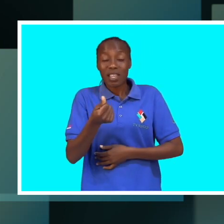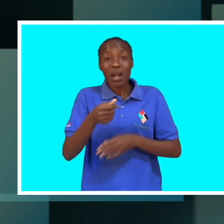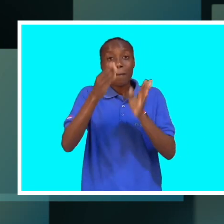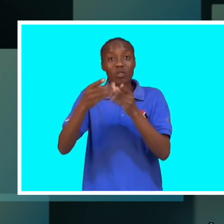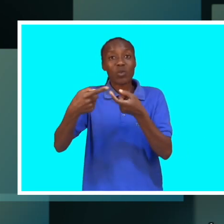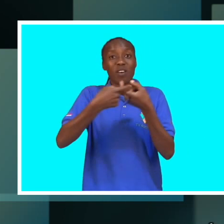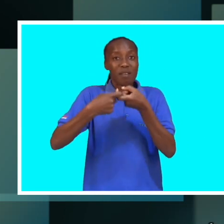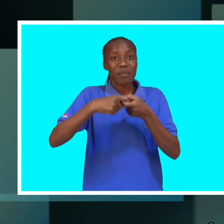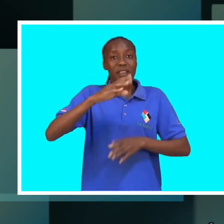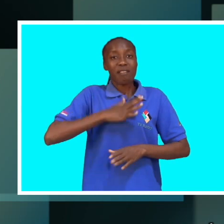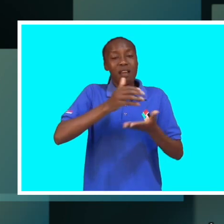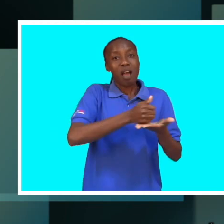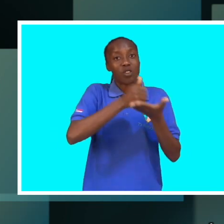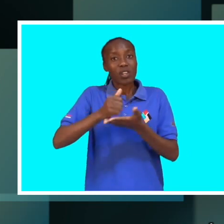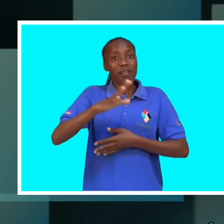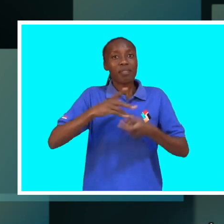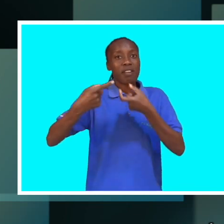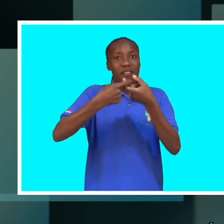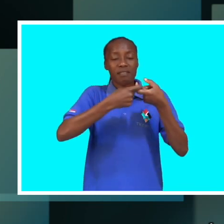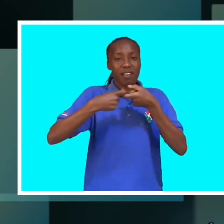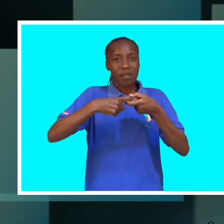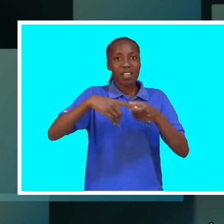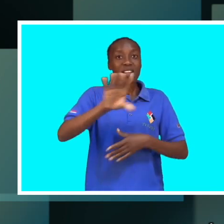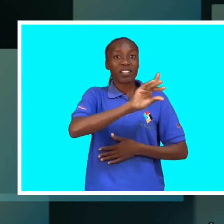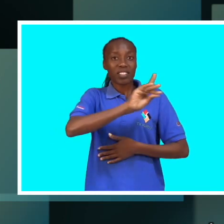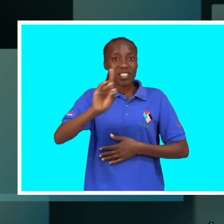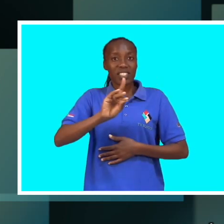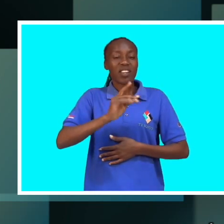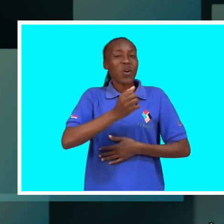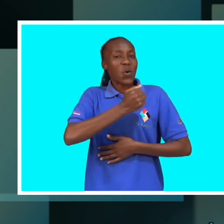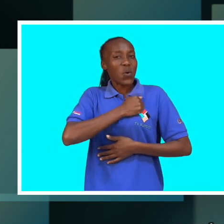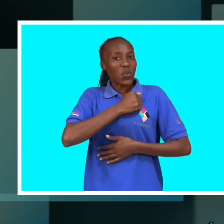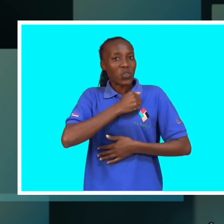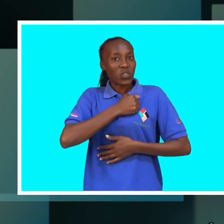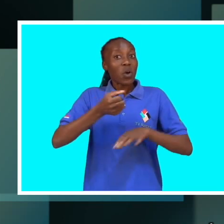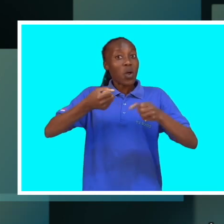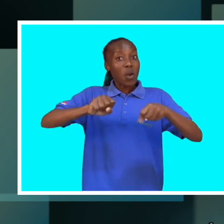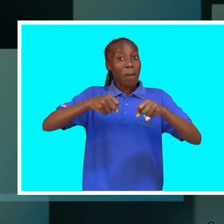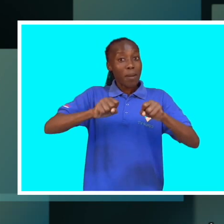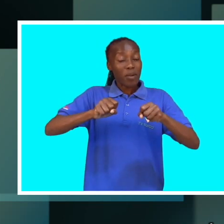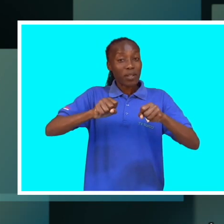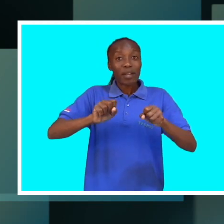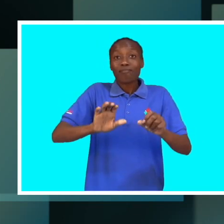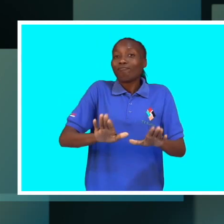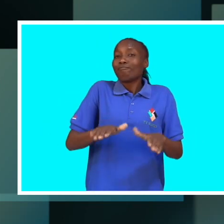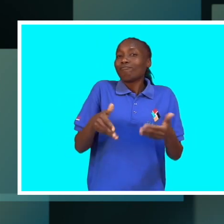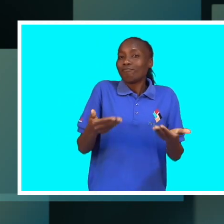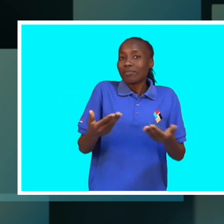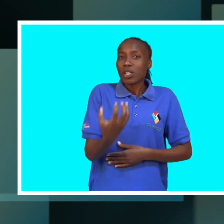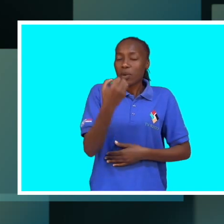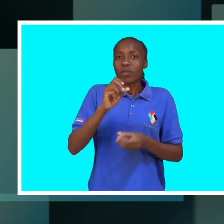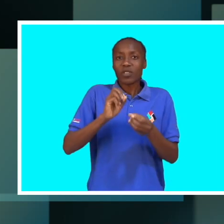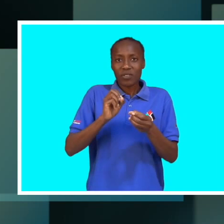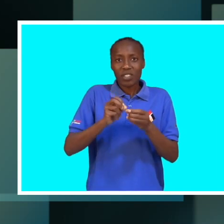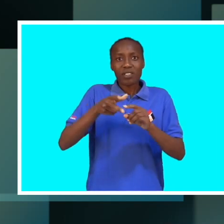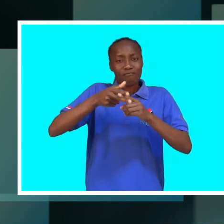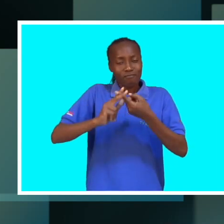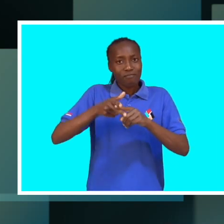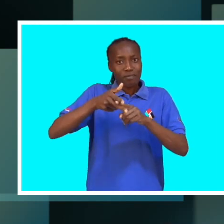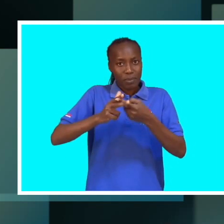nós temos família um deficiente que tem, gostamos dessa moto, será que eu Eu posso